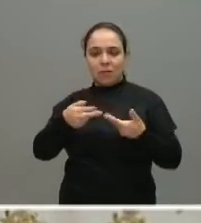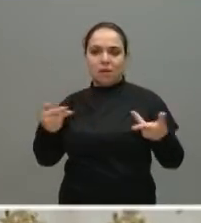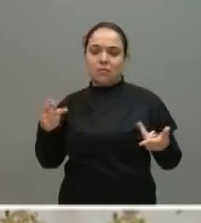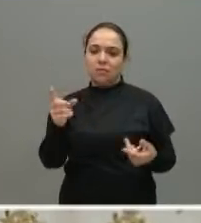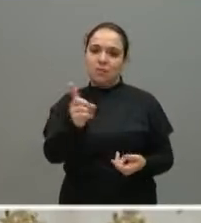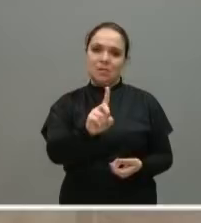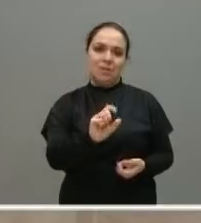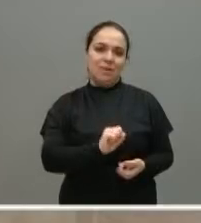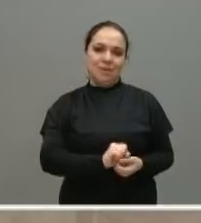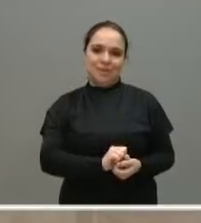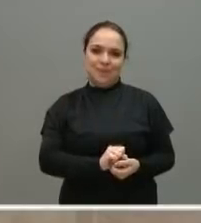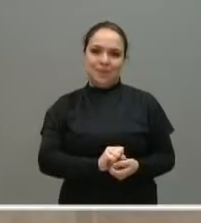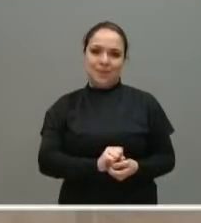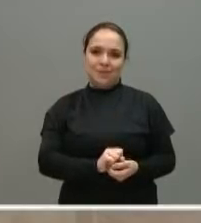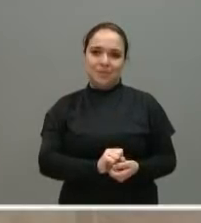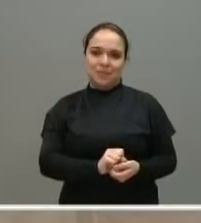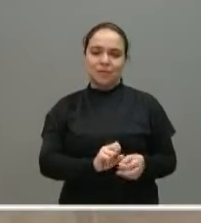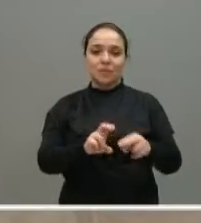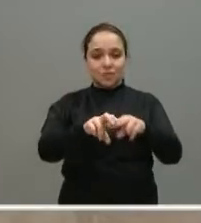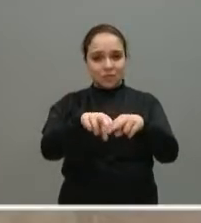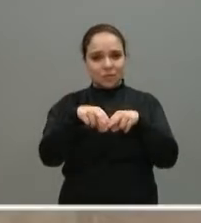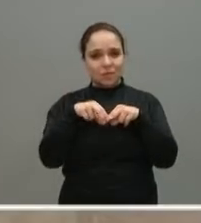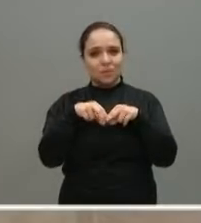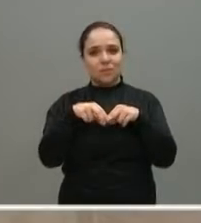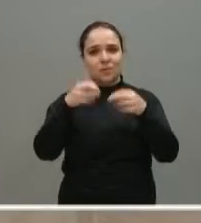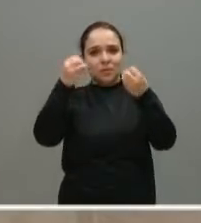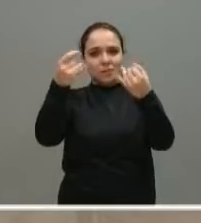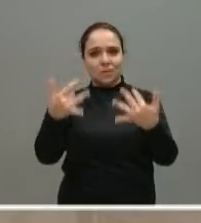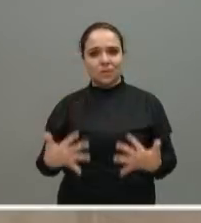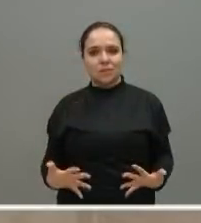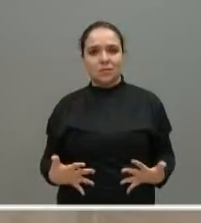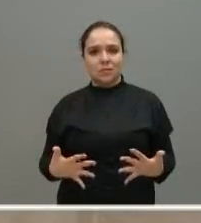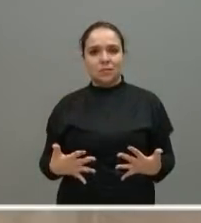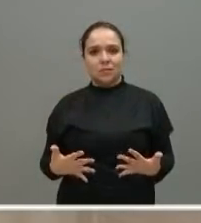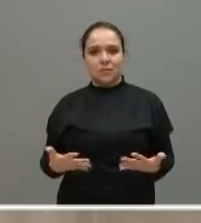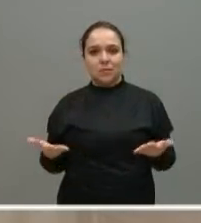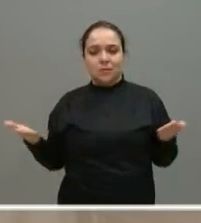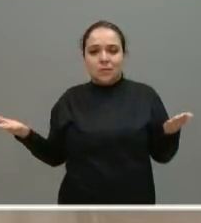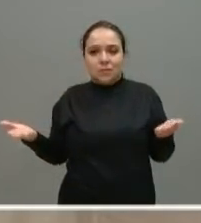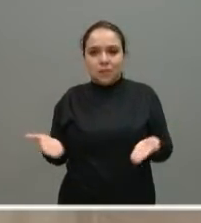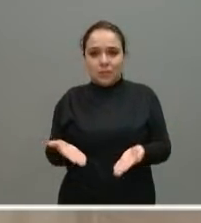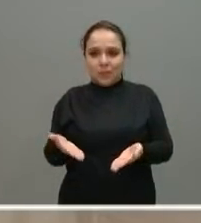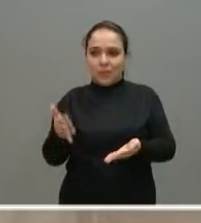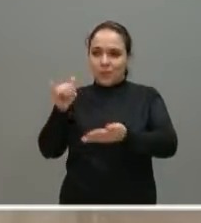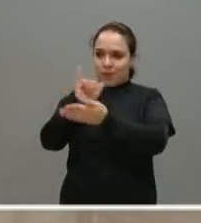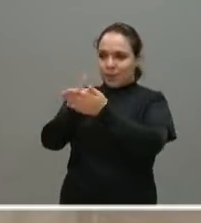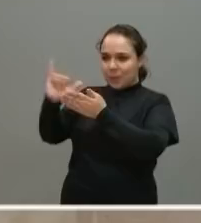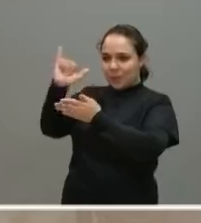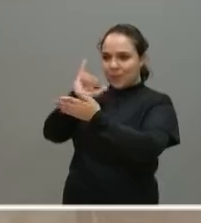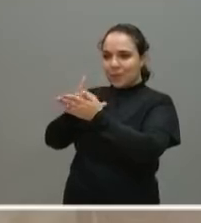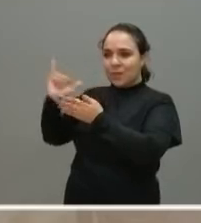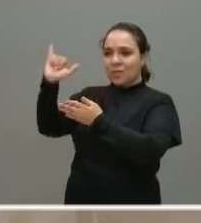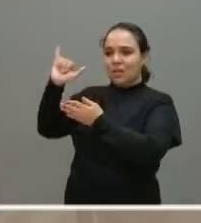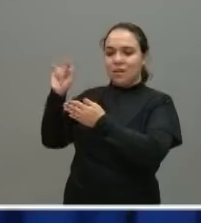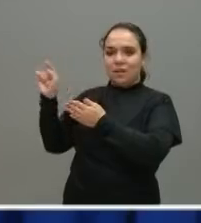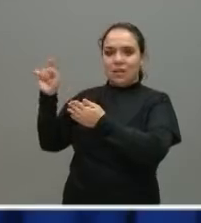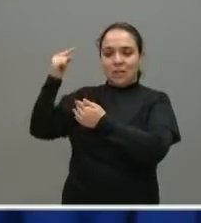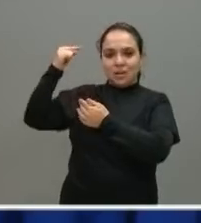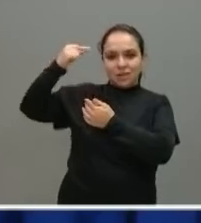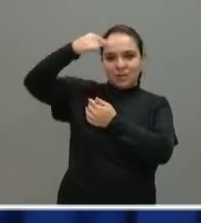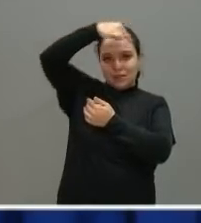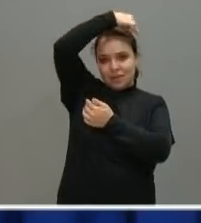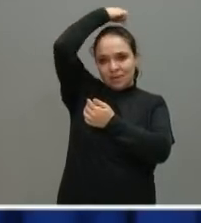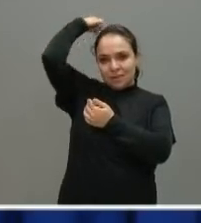Por isso, queridos irmãos, fruto desta liturgia, por intercessão de Santa Teresinha do Menino